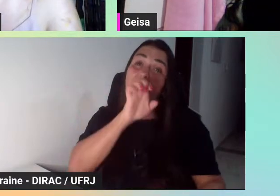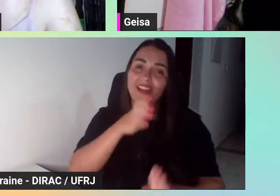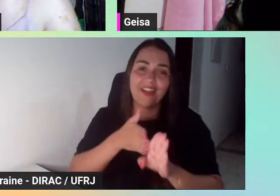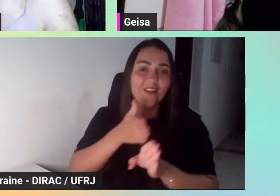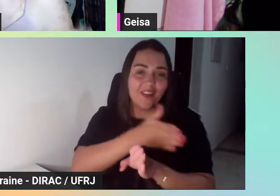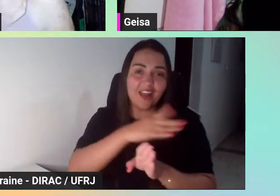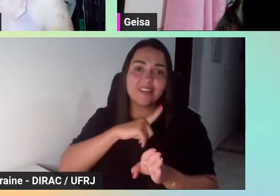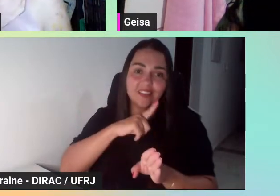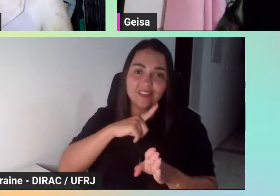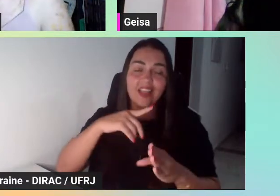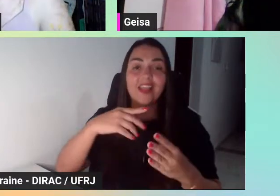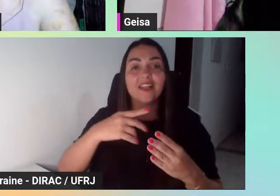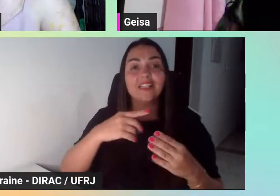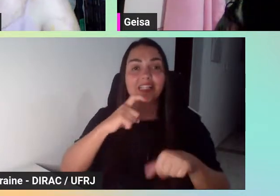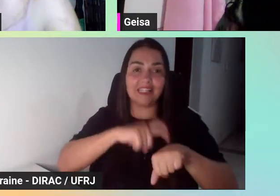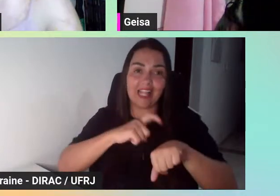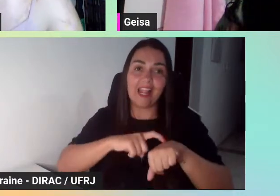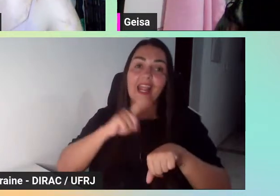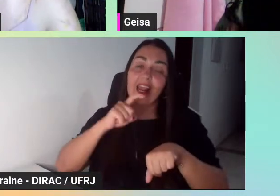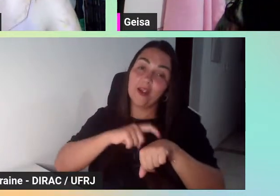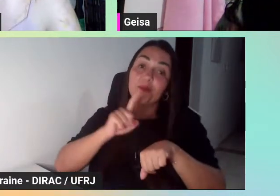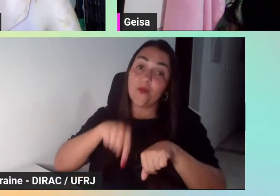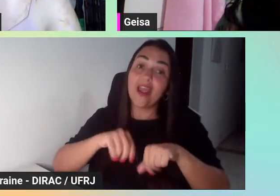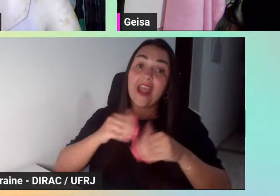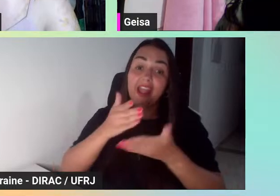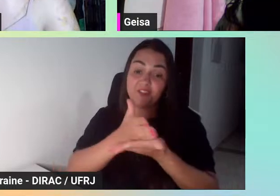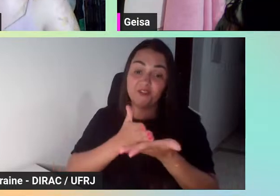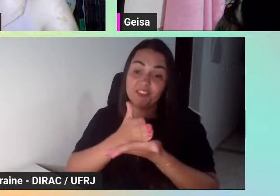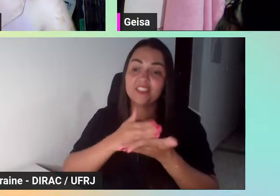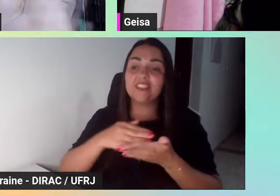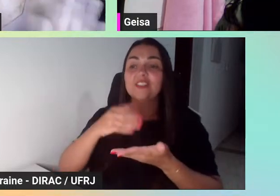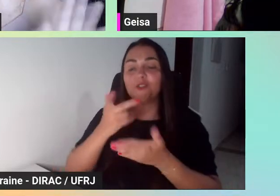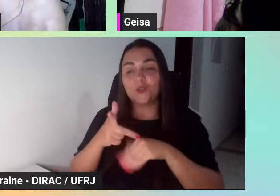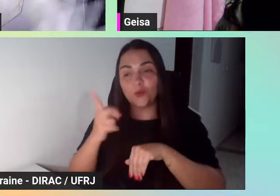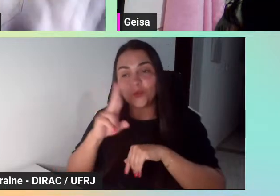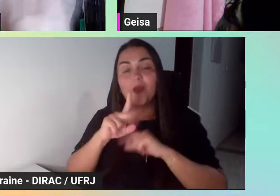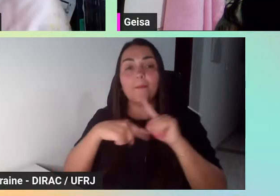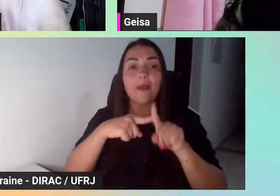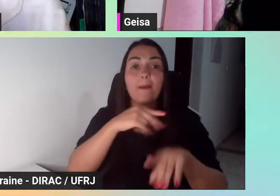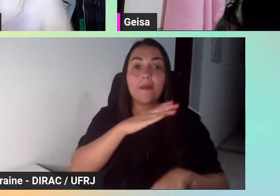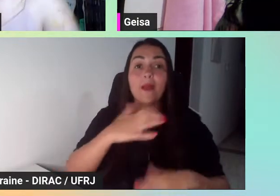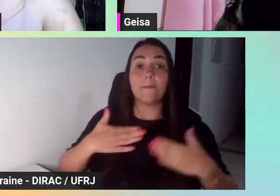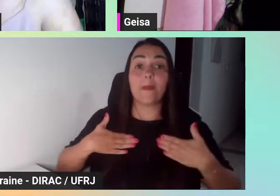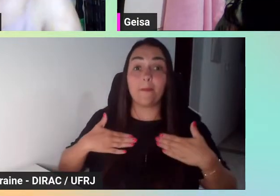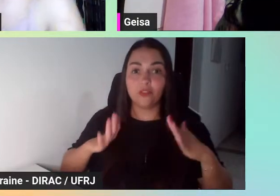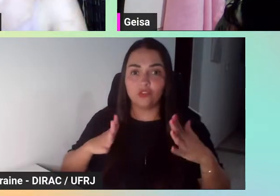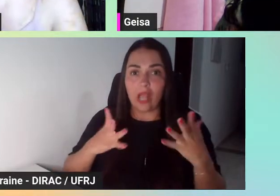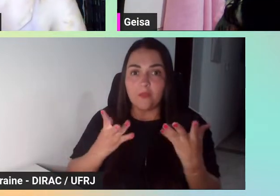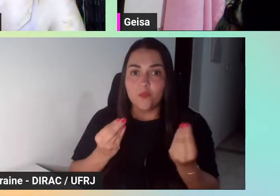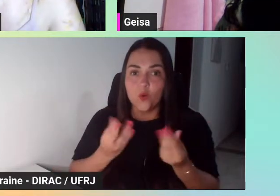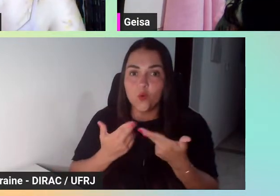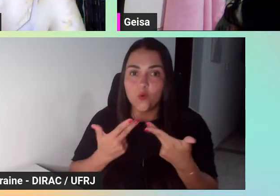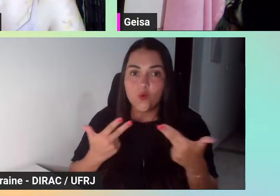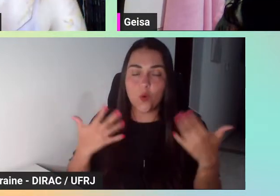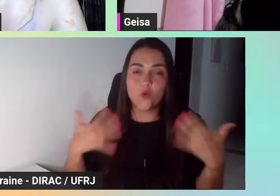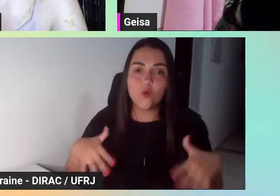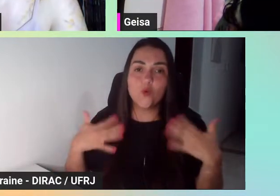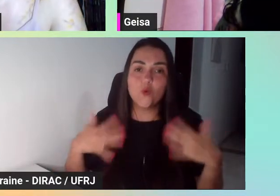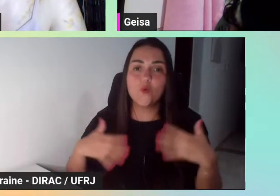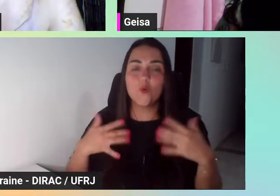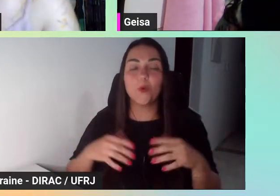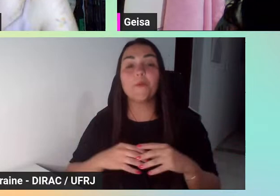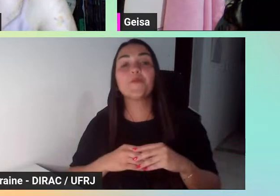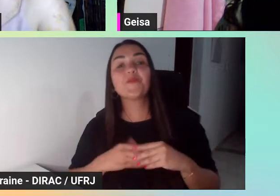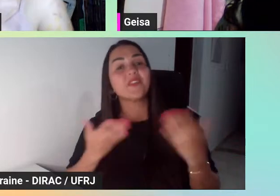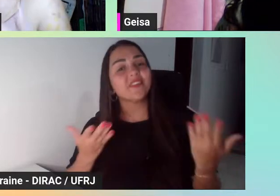assim, o meu tempo é dividido entre essas duas coisas, que já é bastante para mim, tá? E